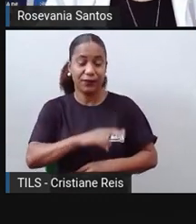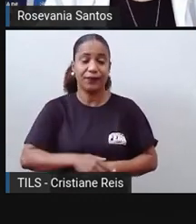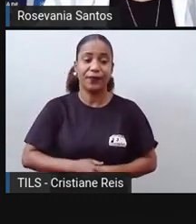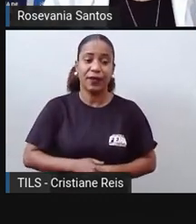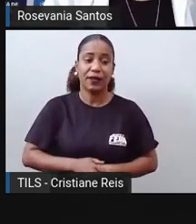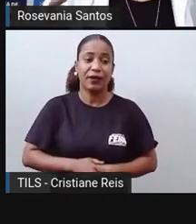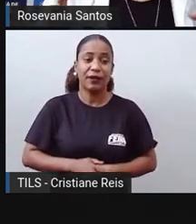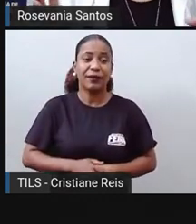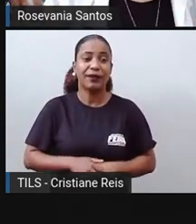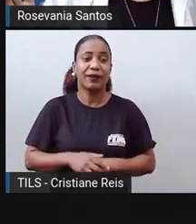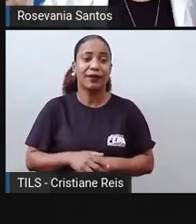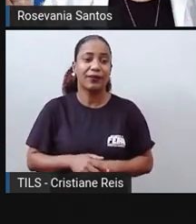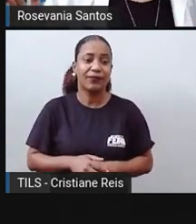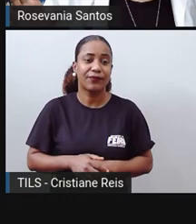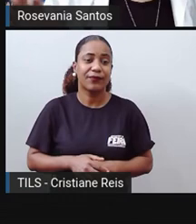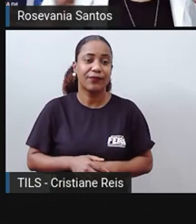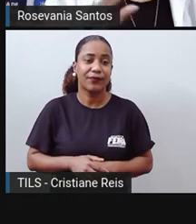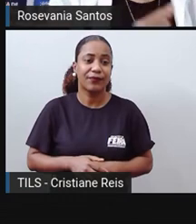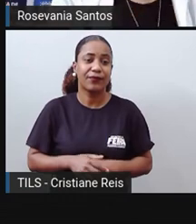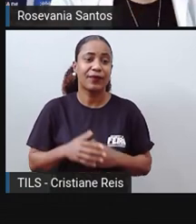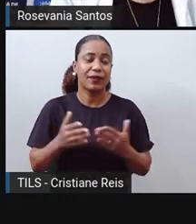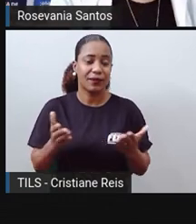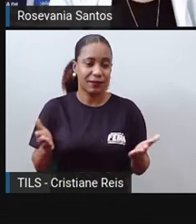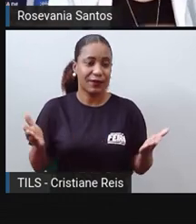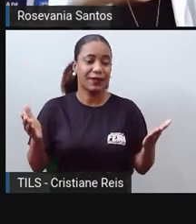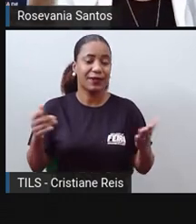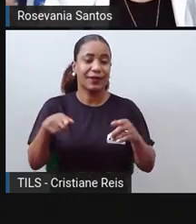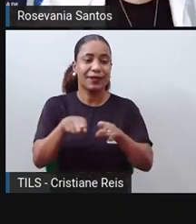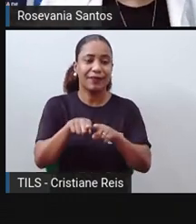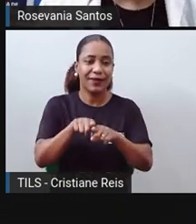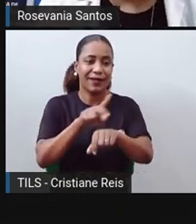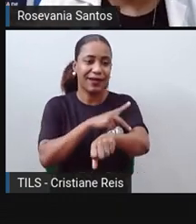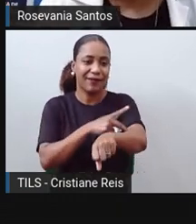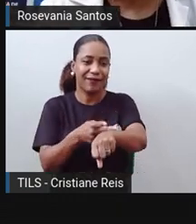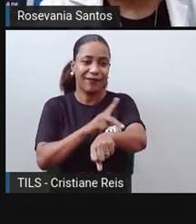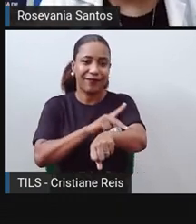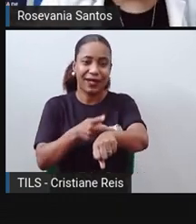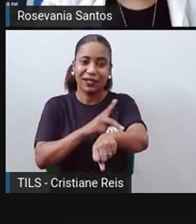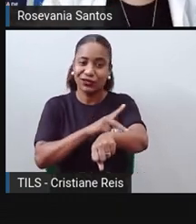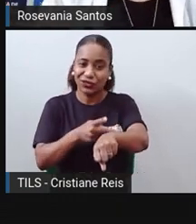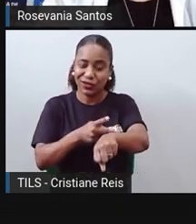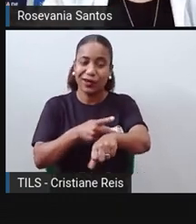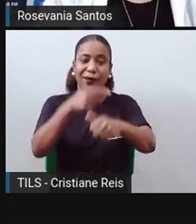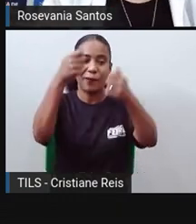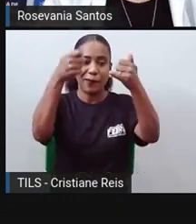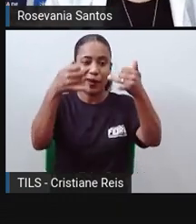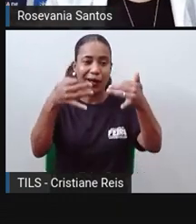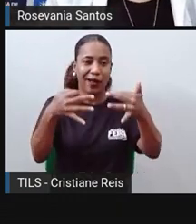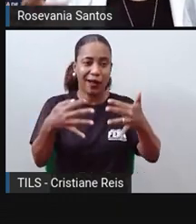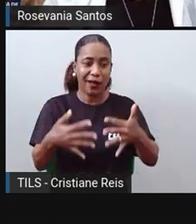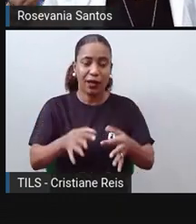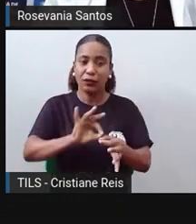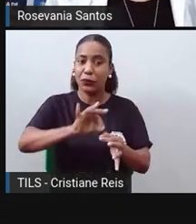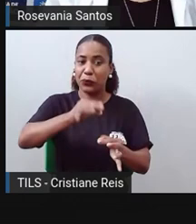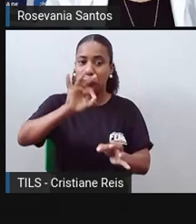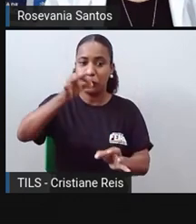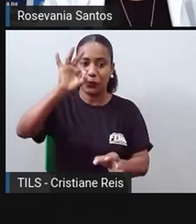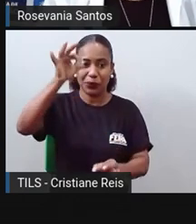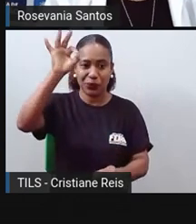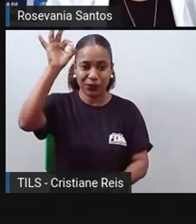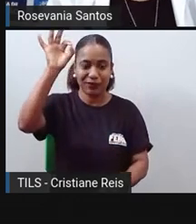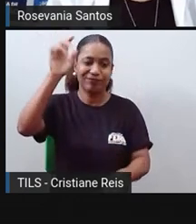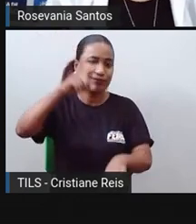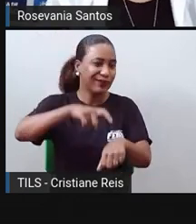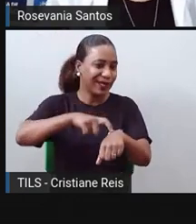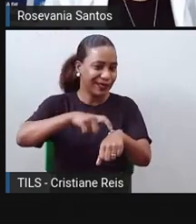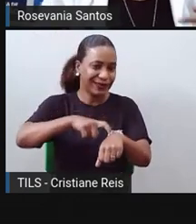própria religião, né, embora dizer assim, a própria questão palestina daria quase que uma aula inteira, né, para poder se falar sobre isso. É claro que não dava